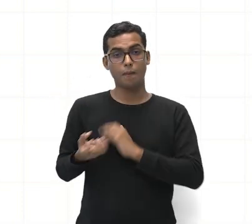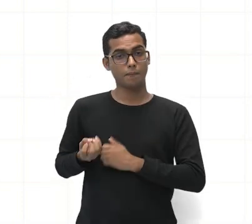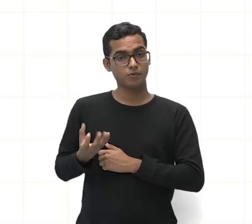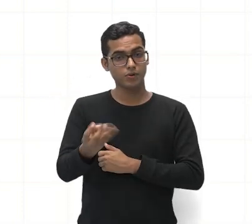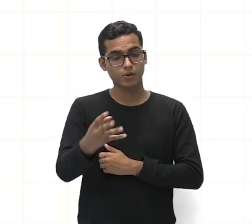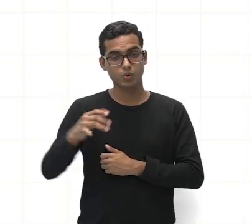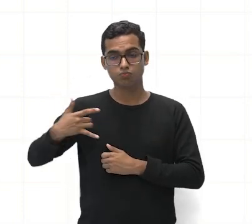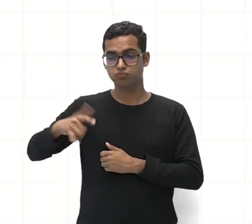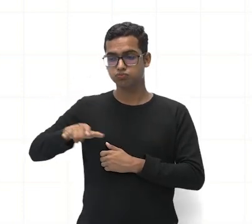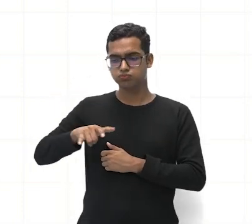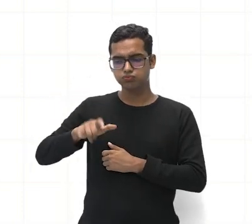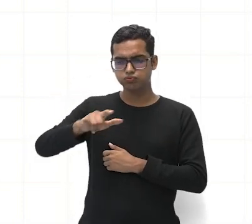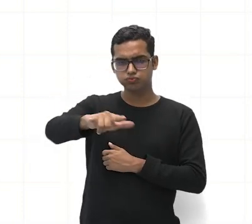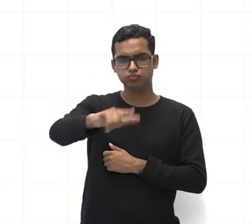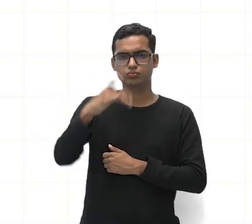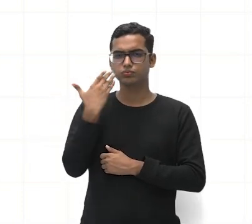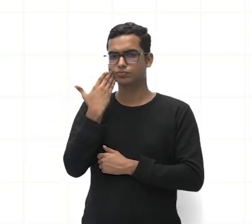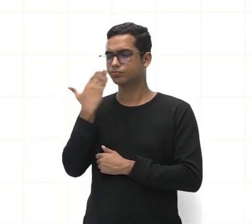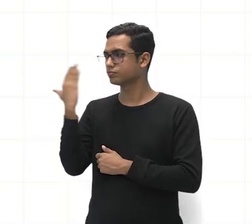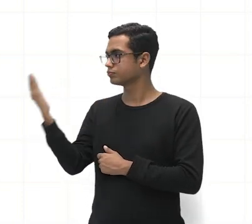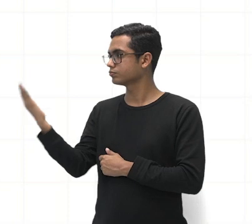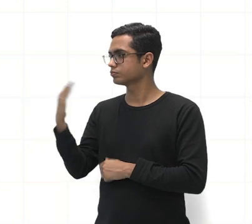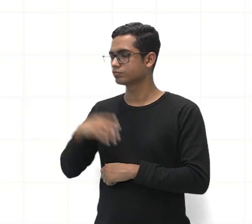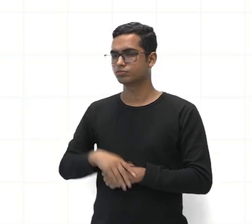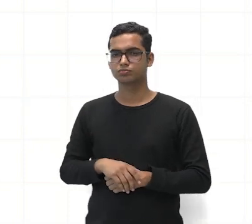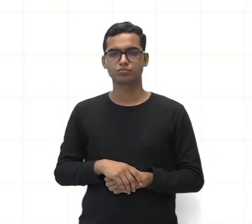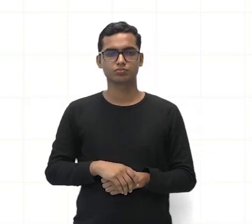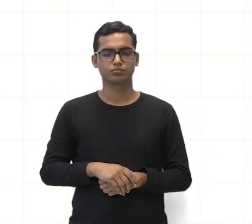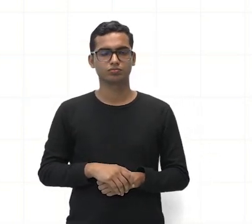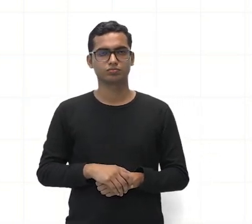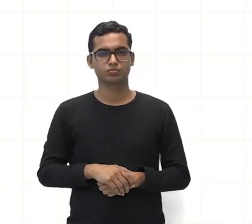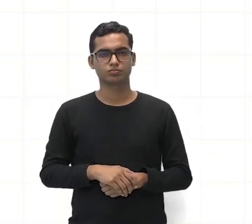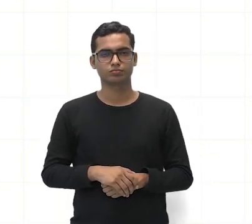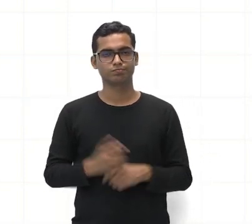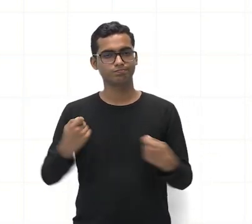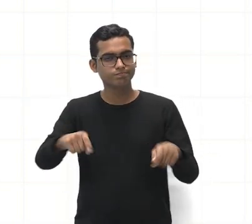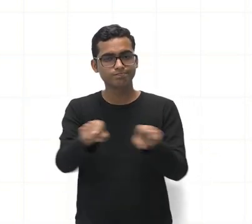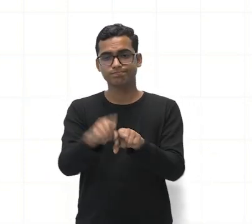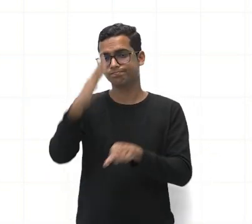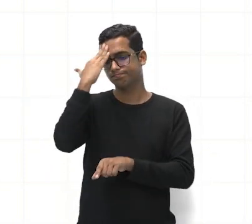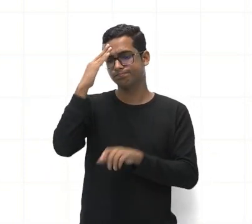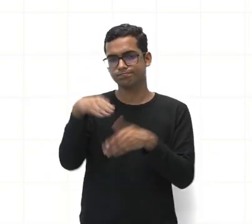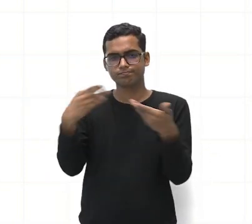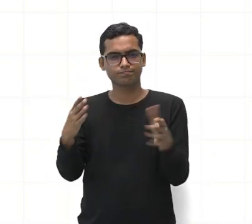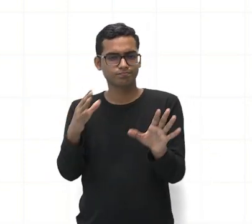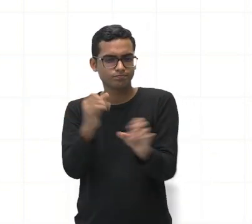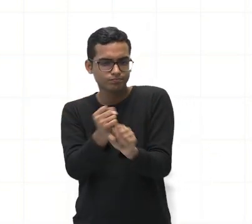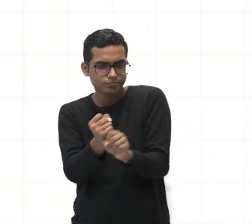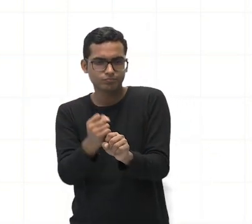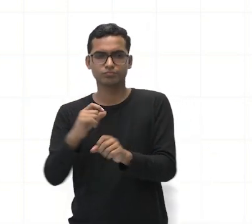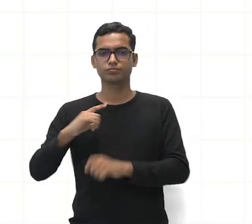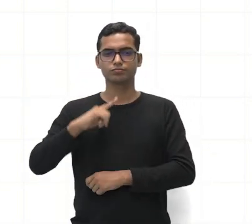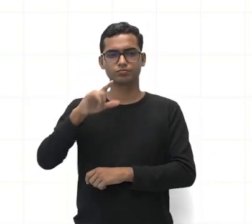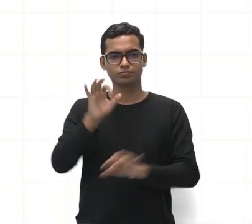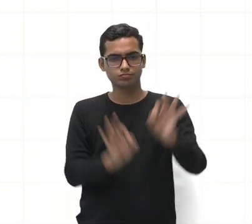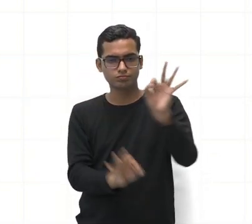ó, e tem que perceber qual operação deve ser realizada, tá bom? E aí presta atenção, navegando